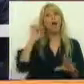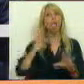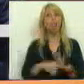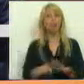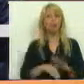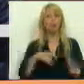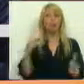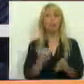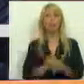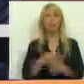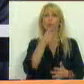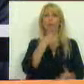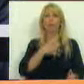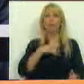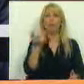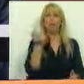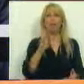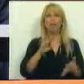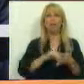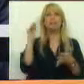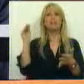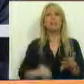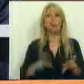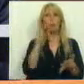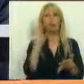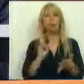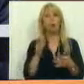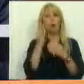nos foi dito que a taxa de assinatura procurava compensar